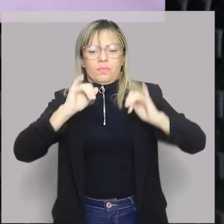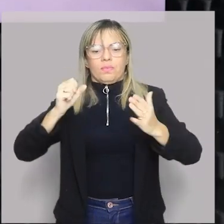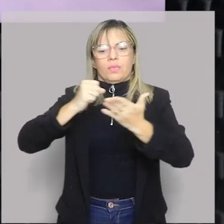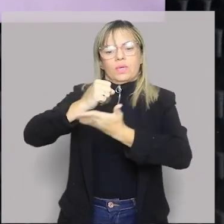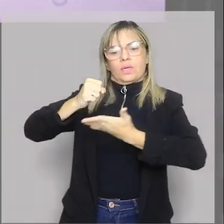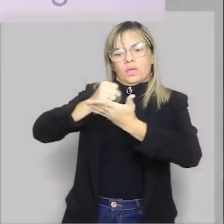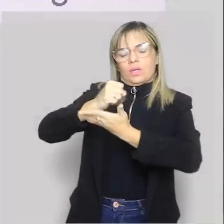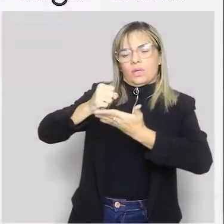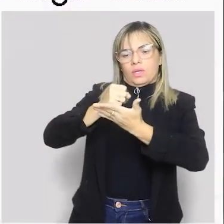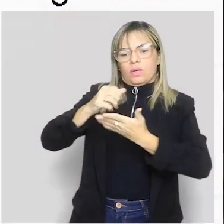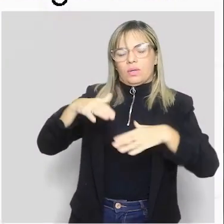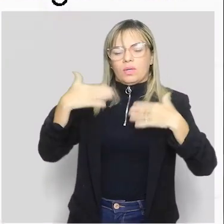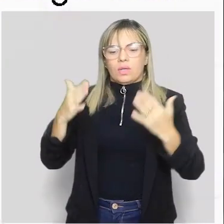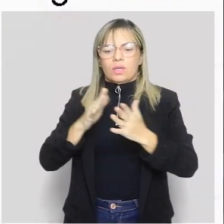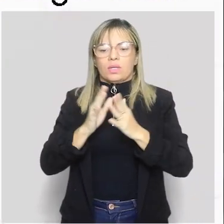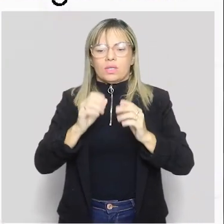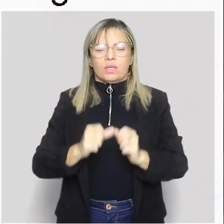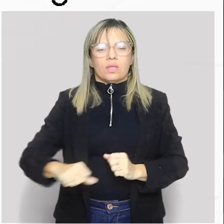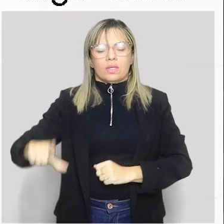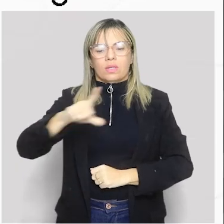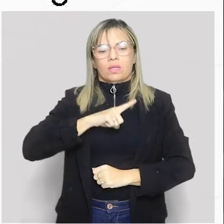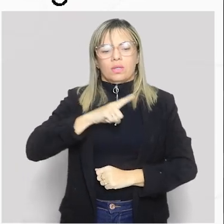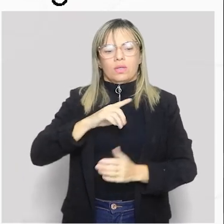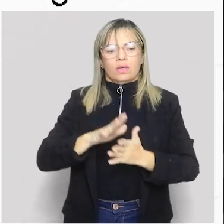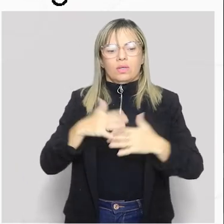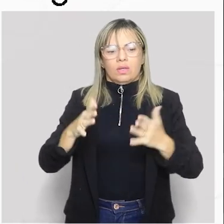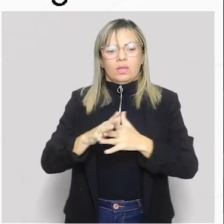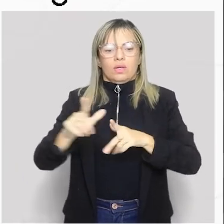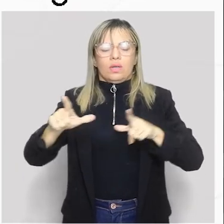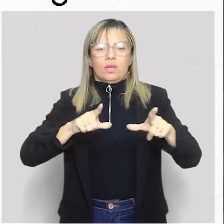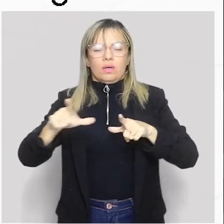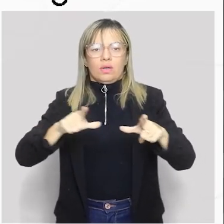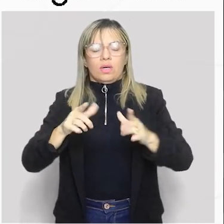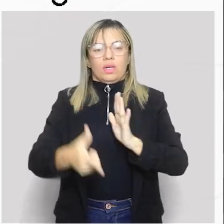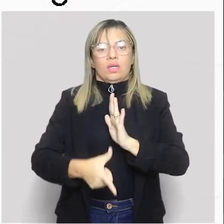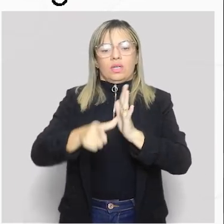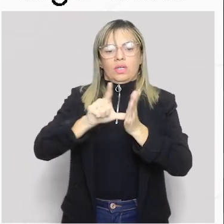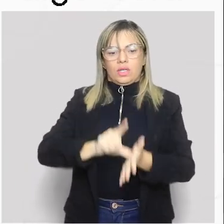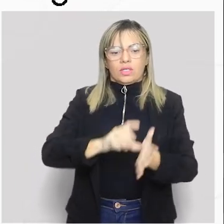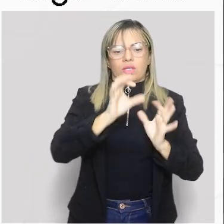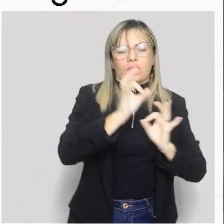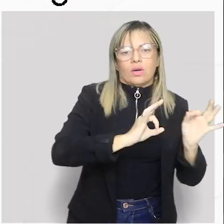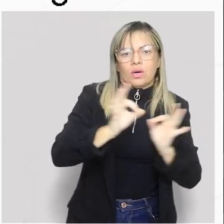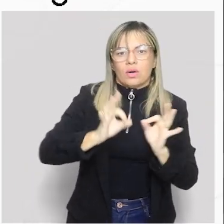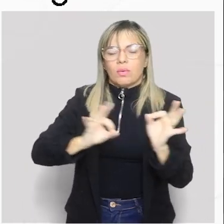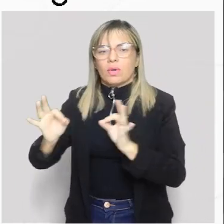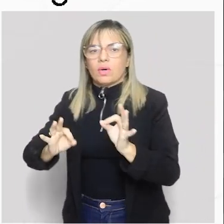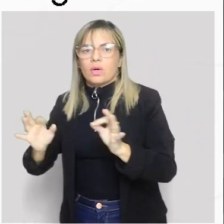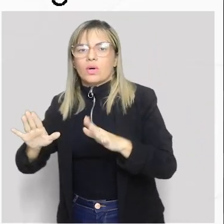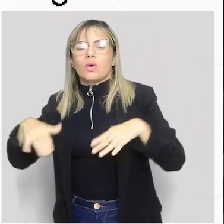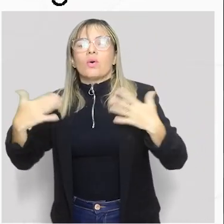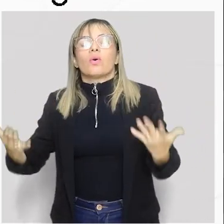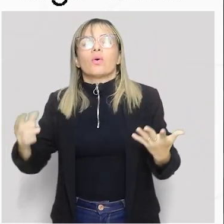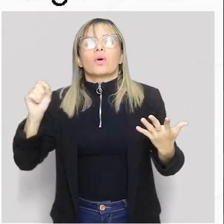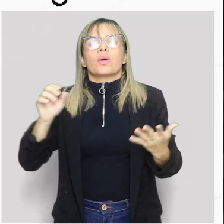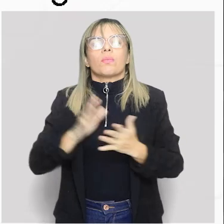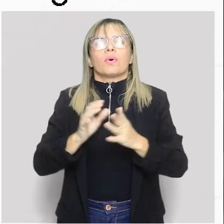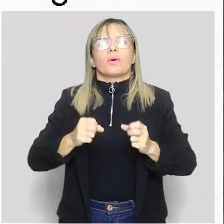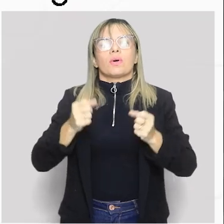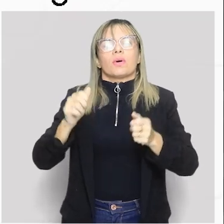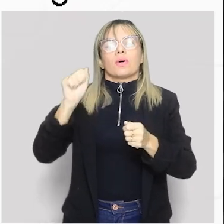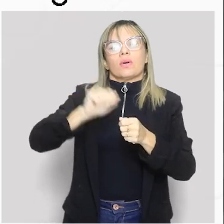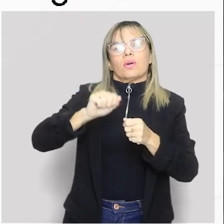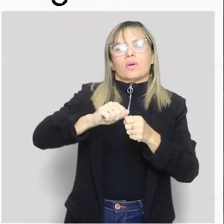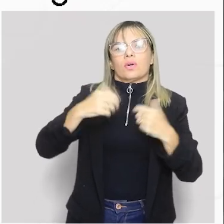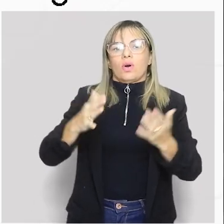informações básicas que constituirão um trabalho previamente guiado, né? Então, vai dizer o que vai ser feito. Olha, nós estamos